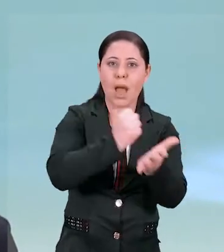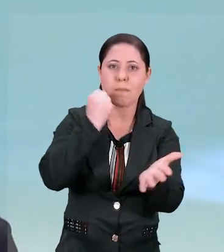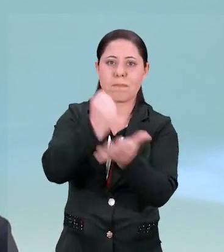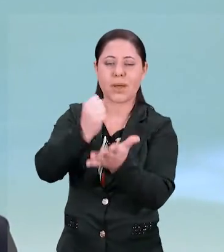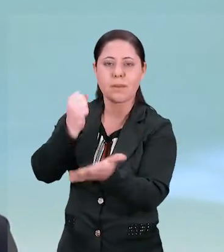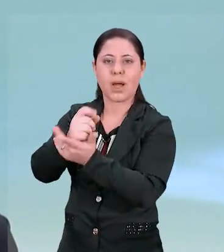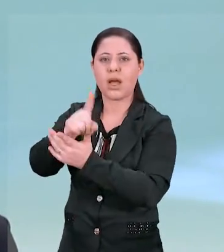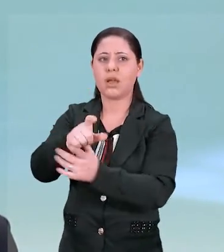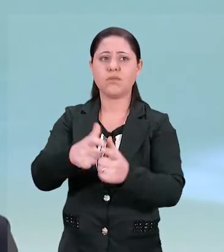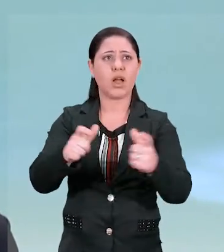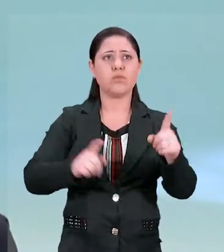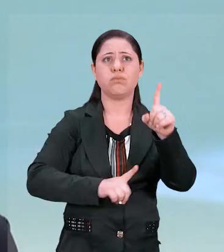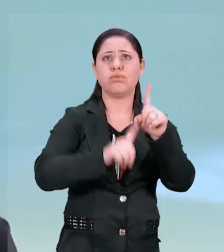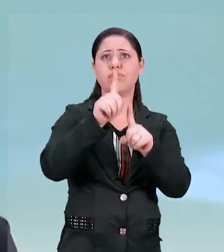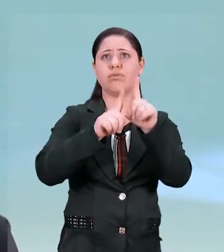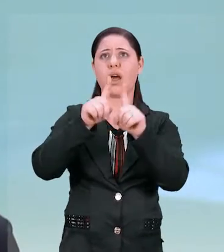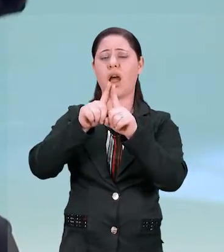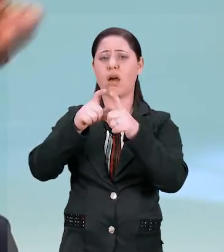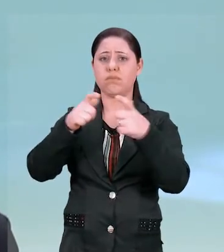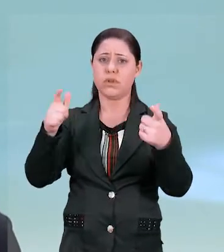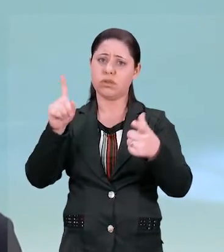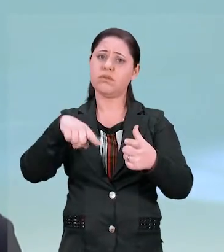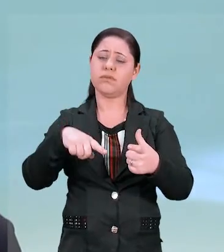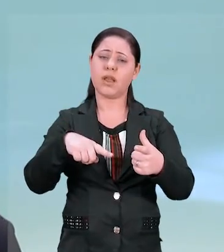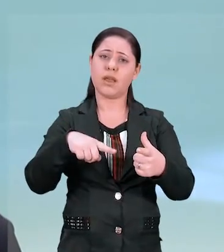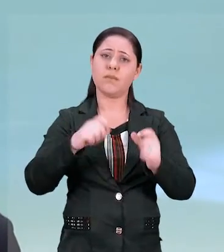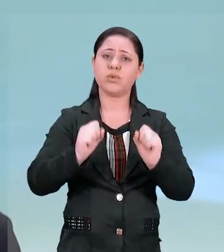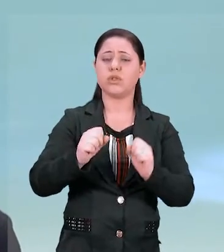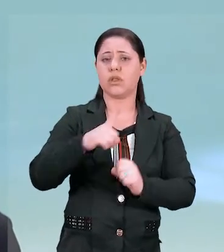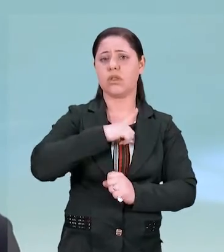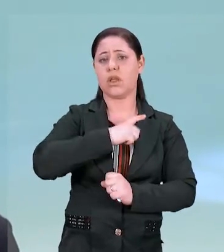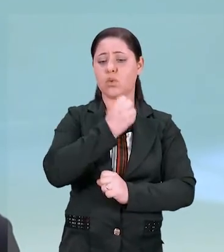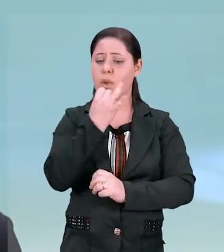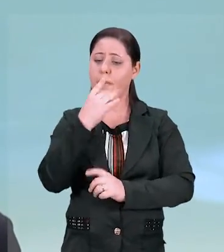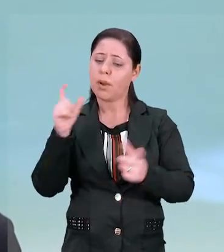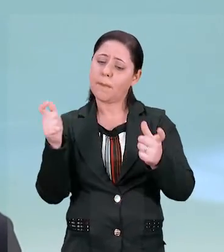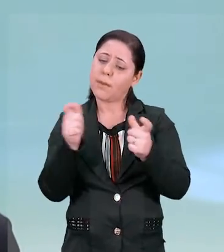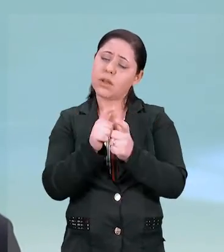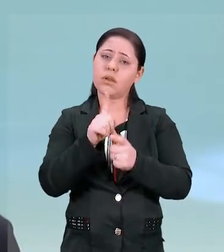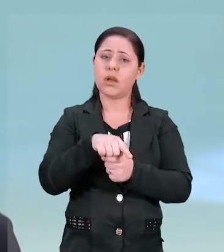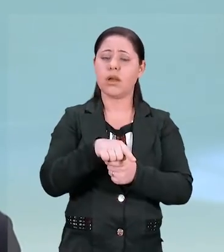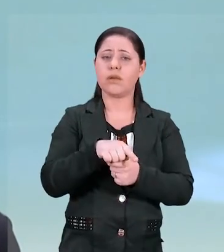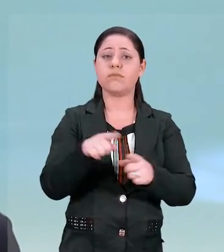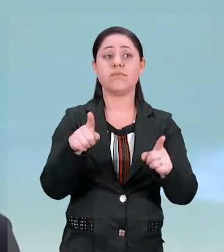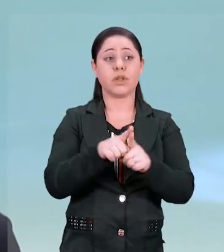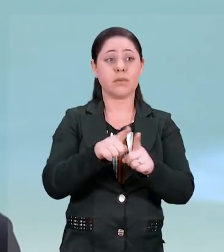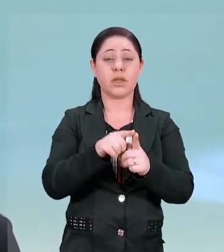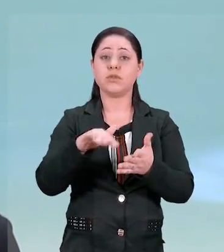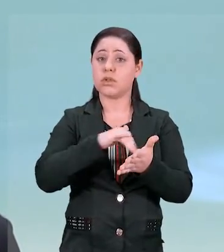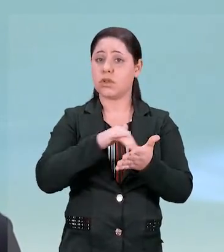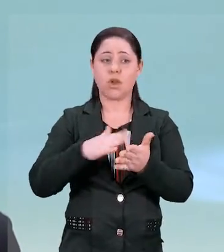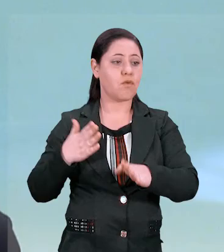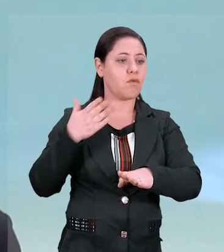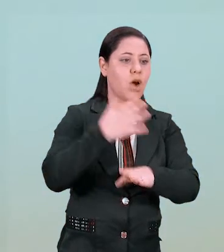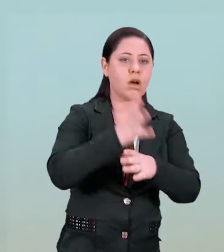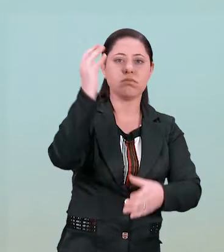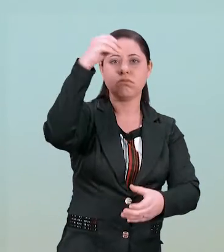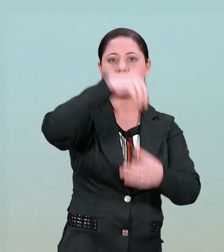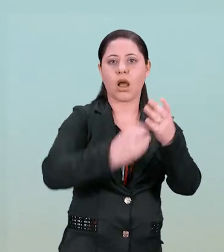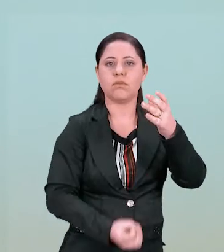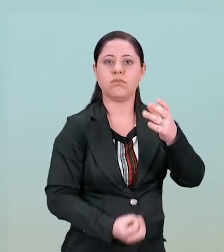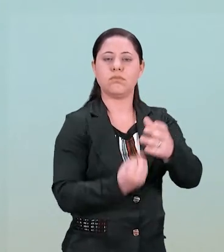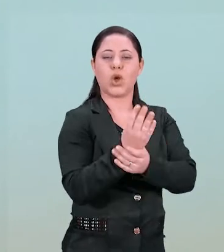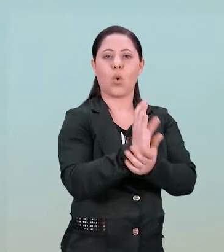ter números muito melhores. Também. Né? A questão agora do secretário ter ido em Dourados, instalar o primeiro Conselho de